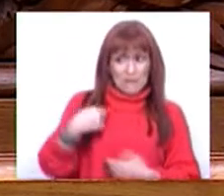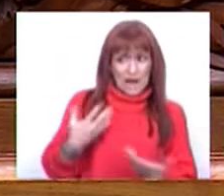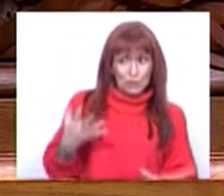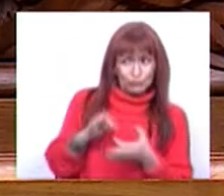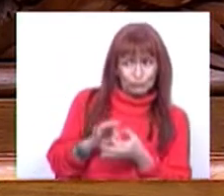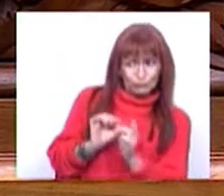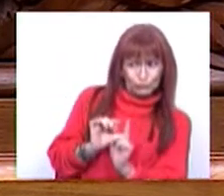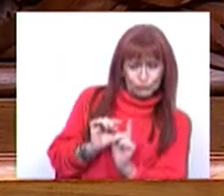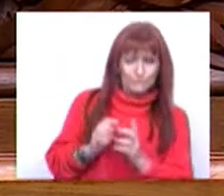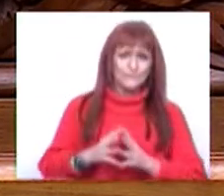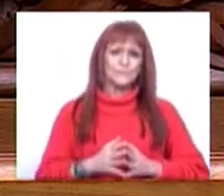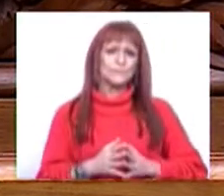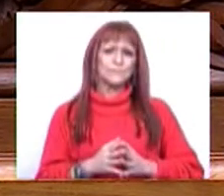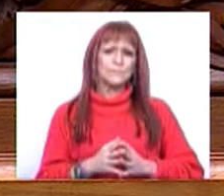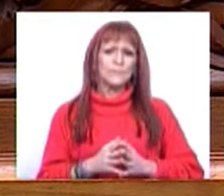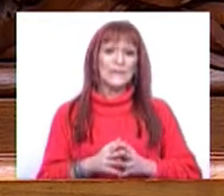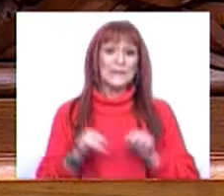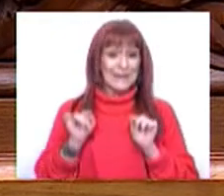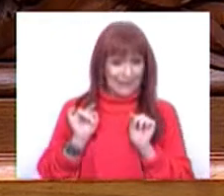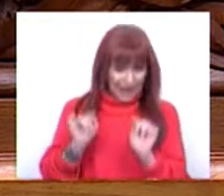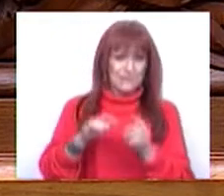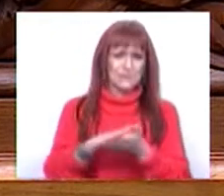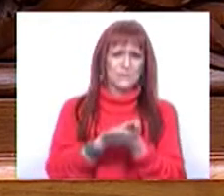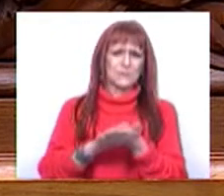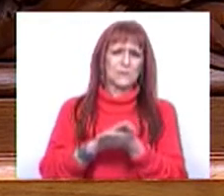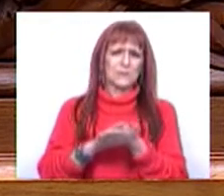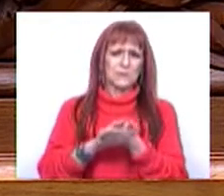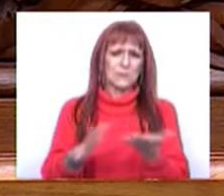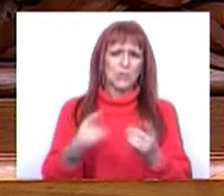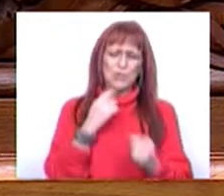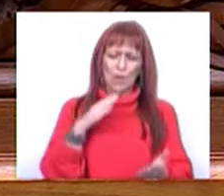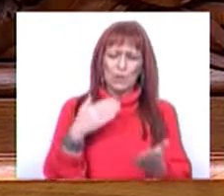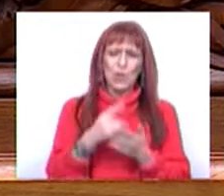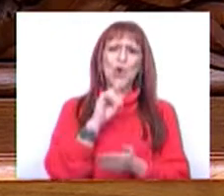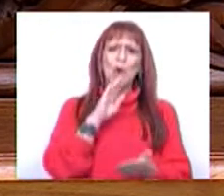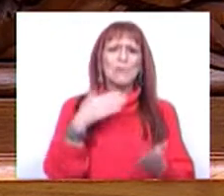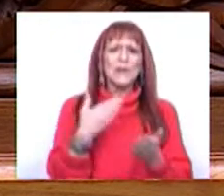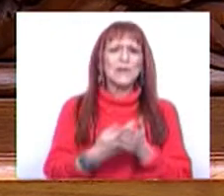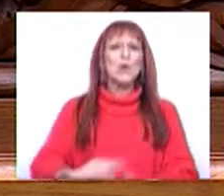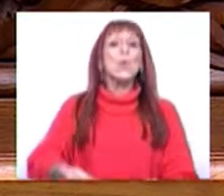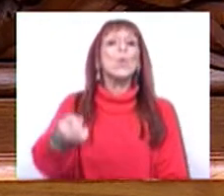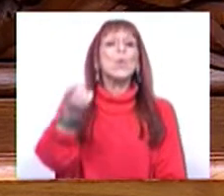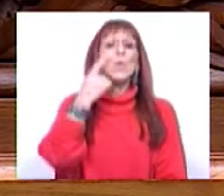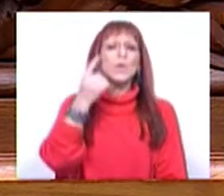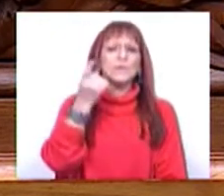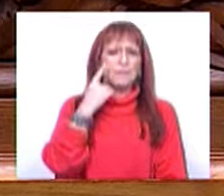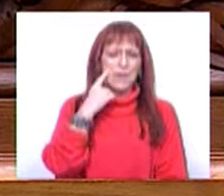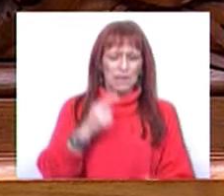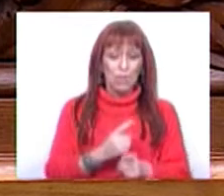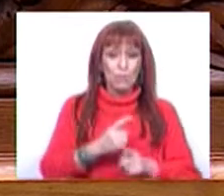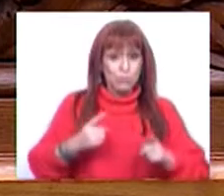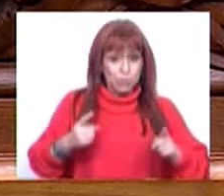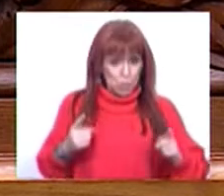elas associadas. A esse alicerce damos o nome de conhecimento.